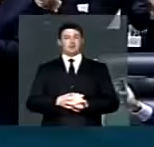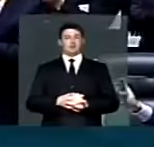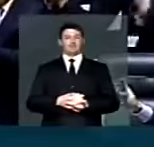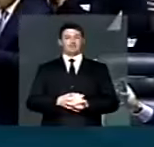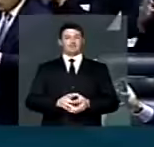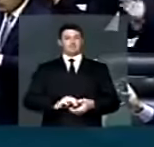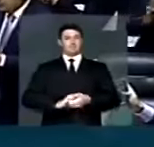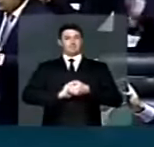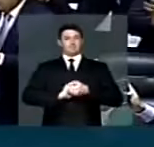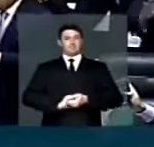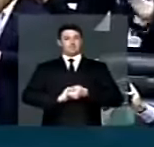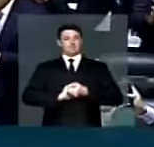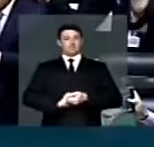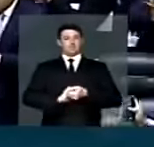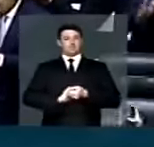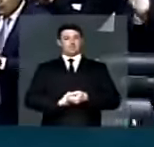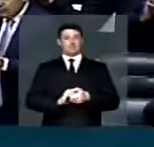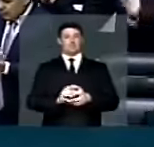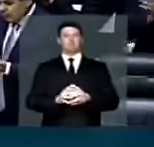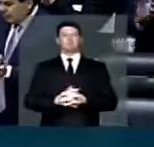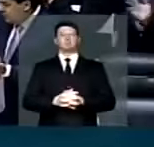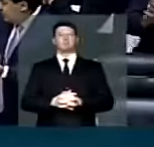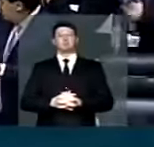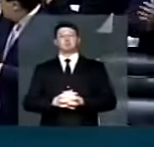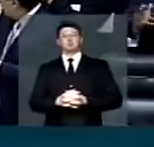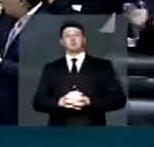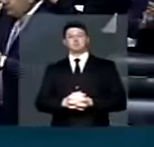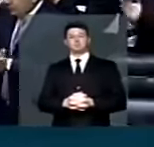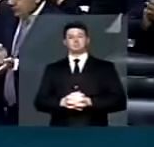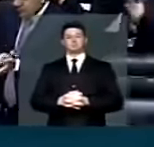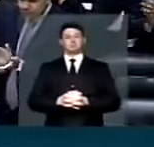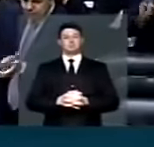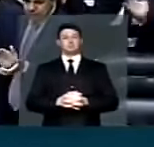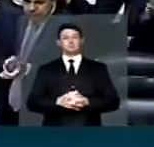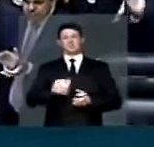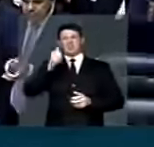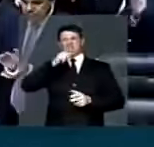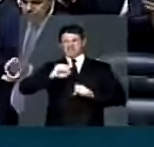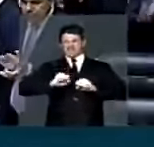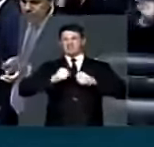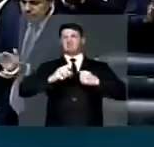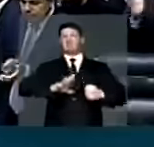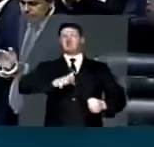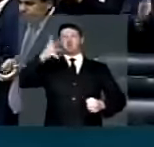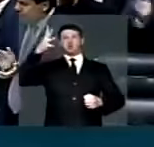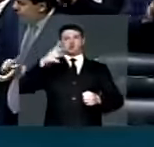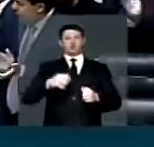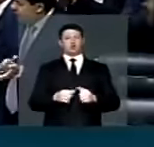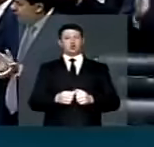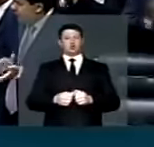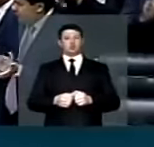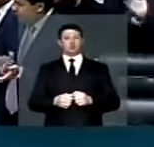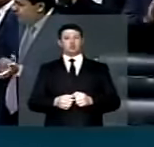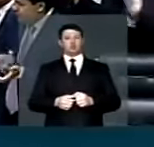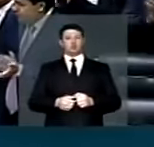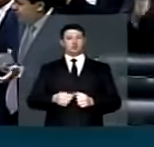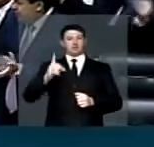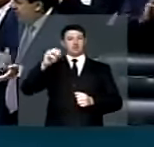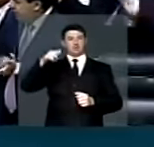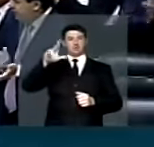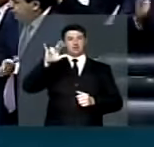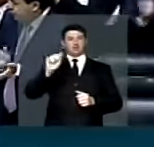Cumprimentos. Renato Andrade, democratas, a essa guerreira da defesa da democracia e